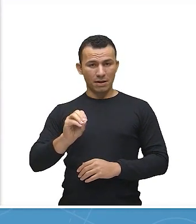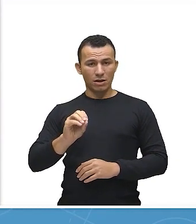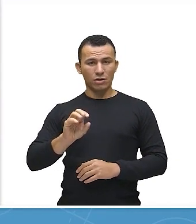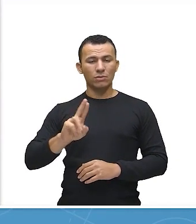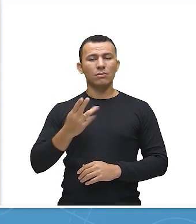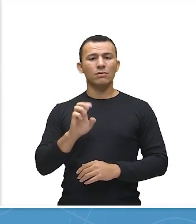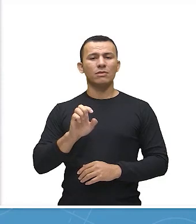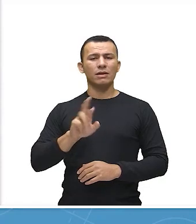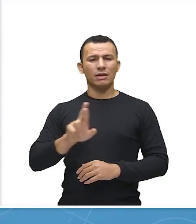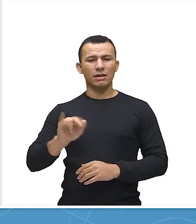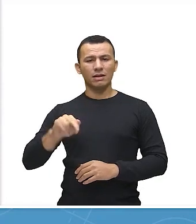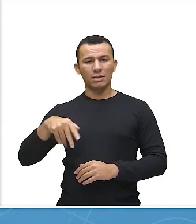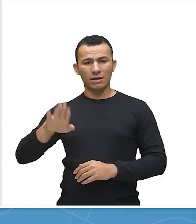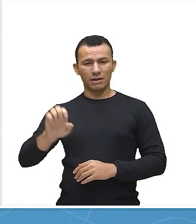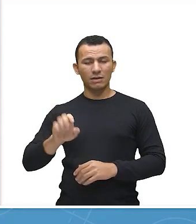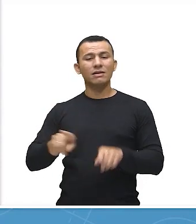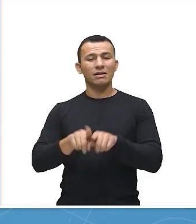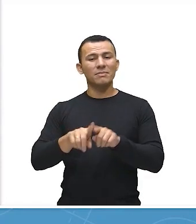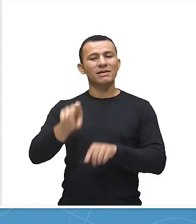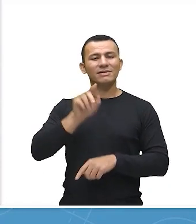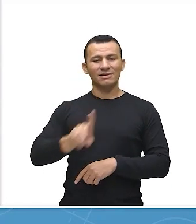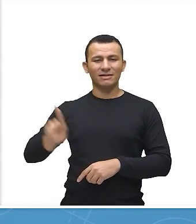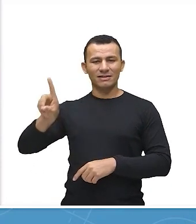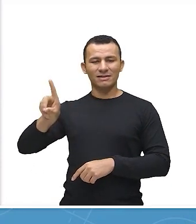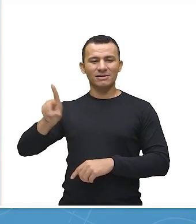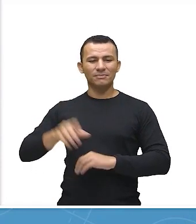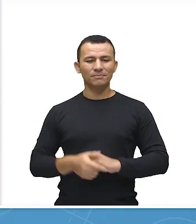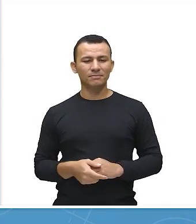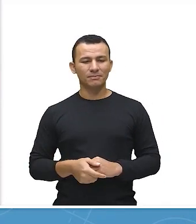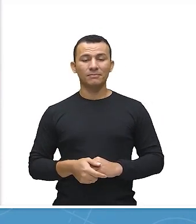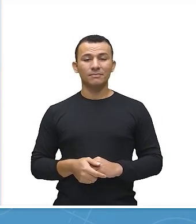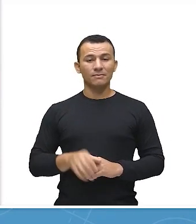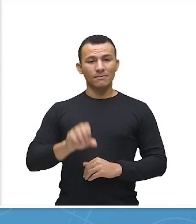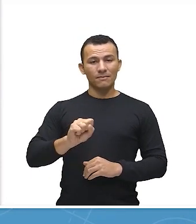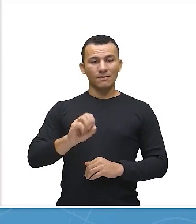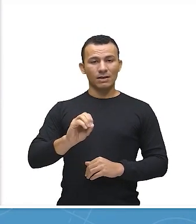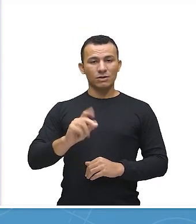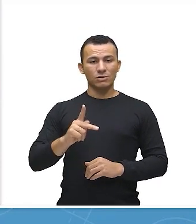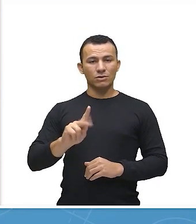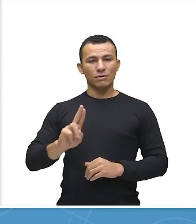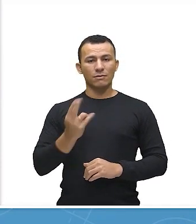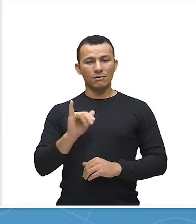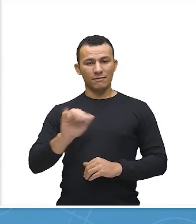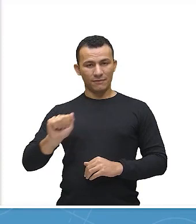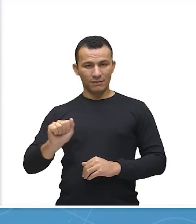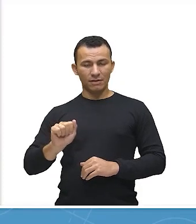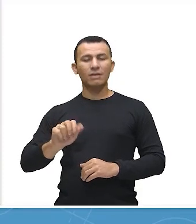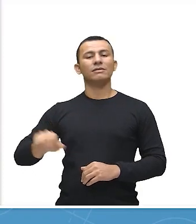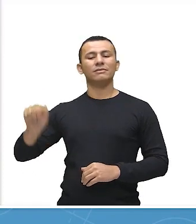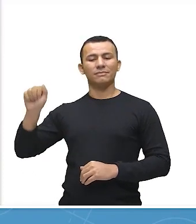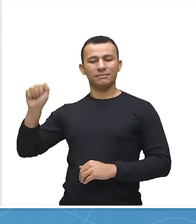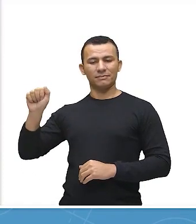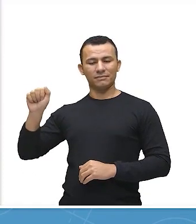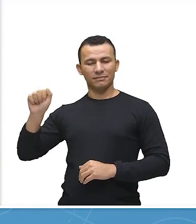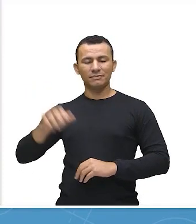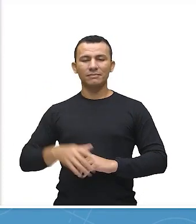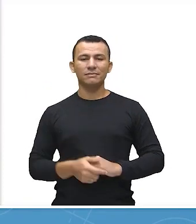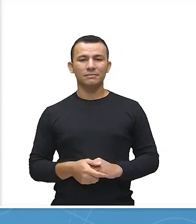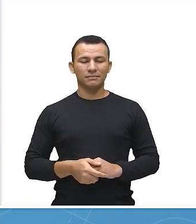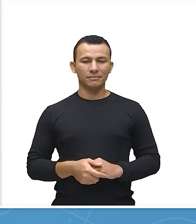está perguntando quanto à função. Quanto à função, a gente pode classificar a música como? Eu quero ver